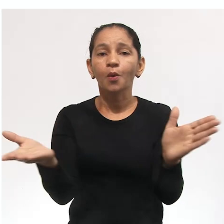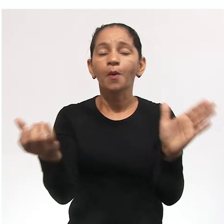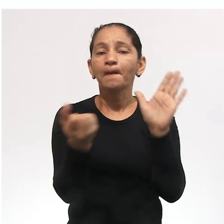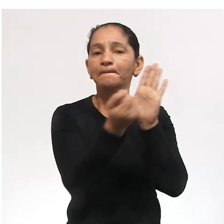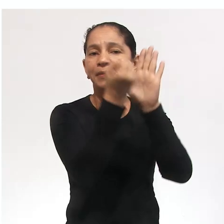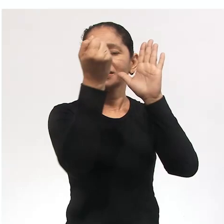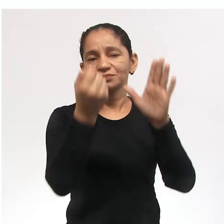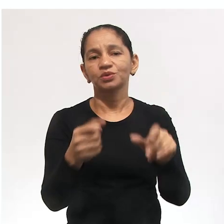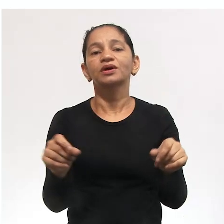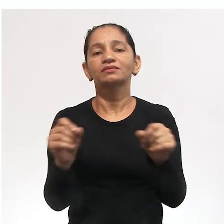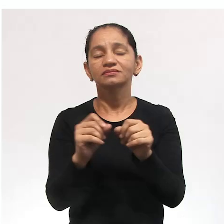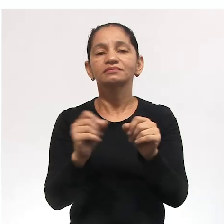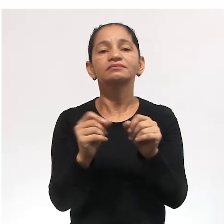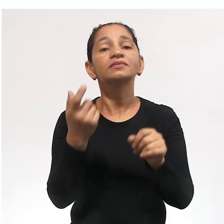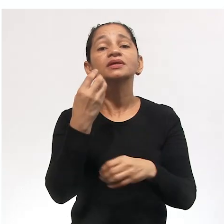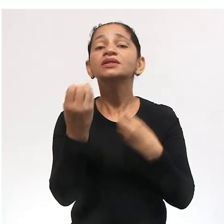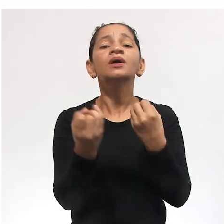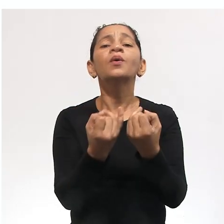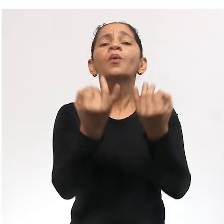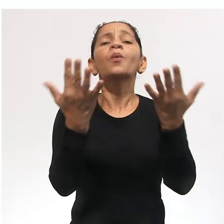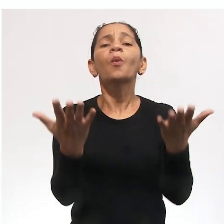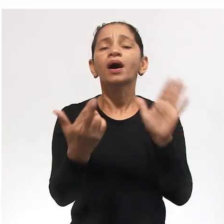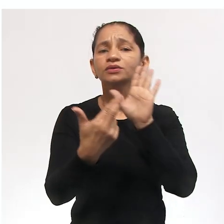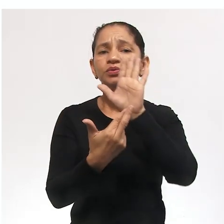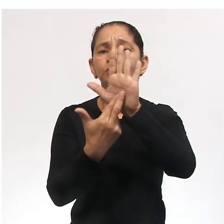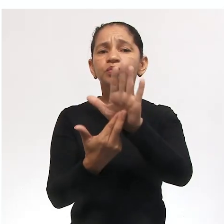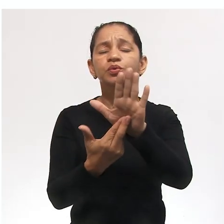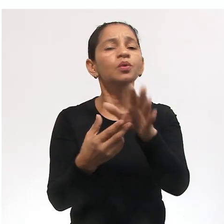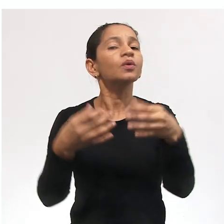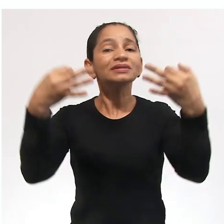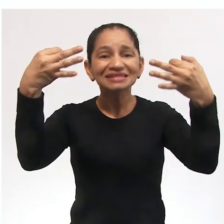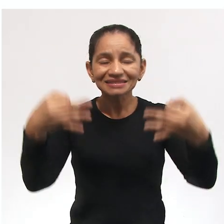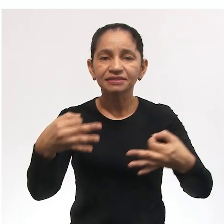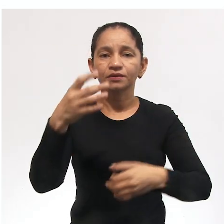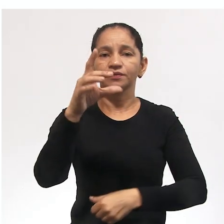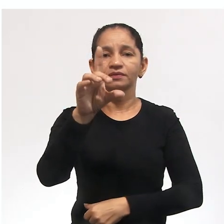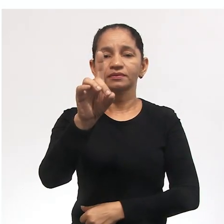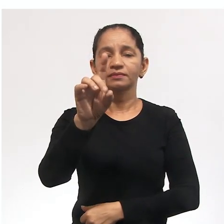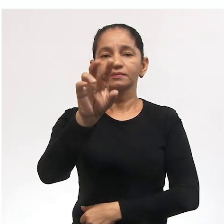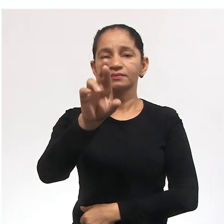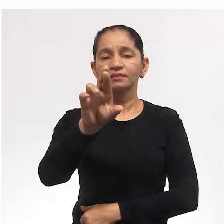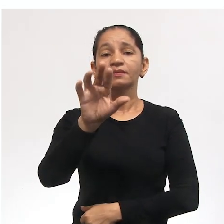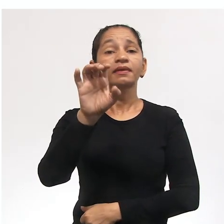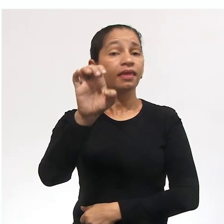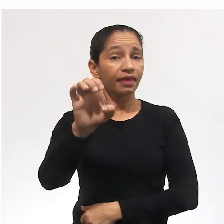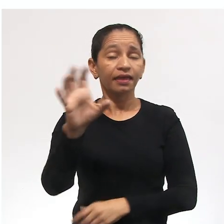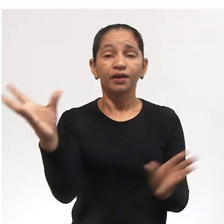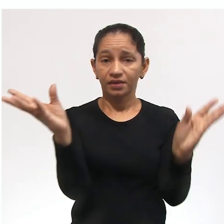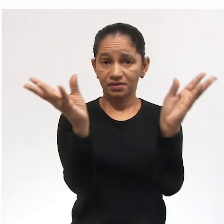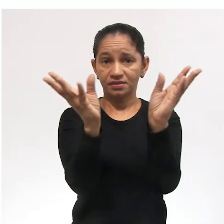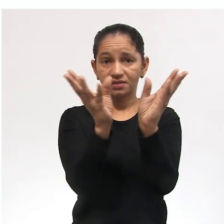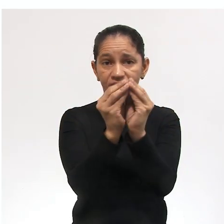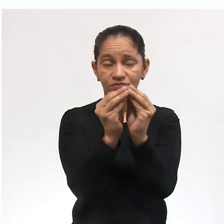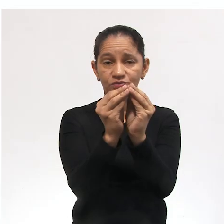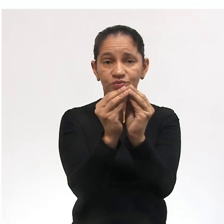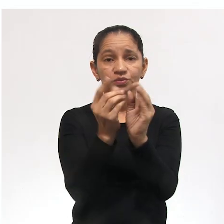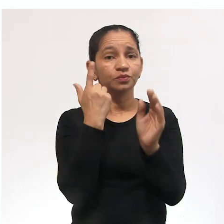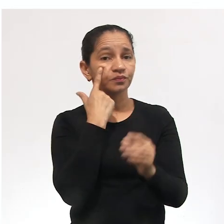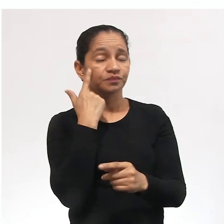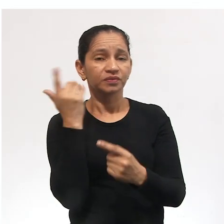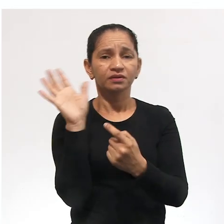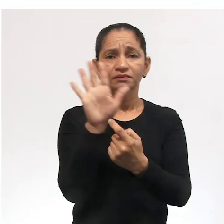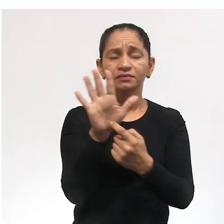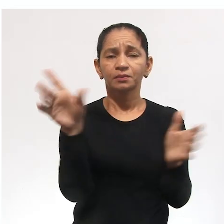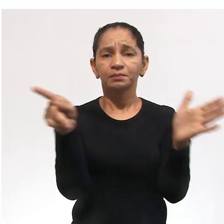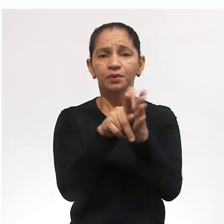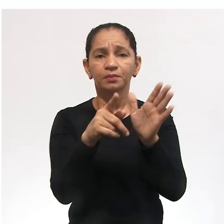ver a demonstração do resultado do exercício. A DRE, também conhecida como DRE, ela apresenta, em uma demonstração